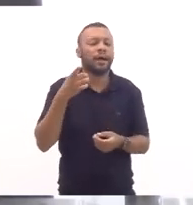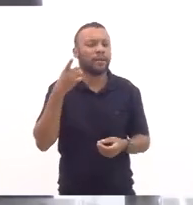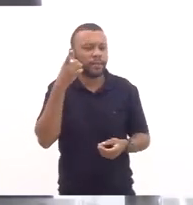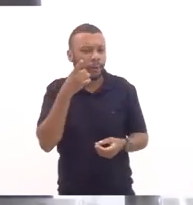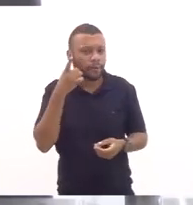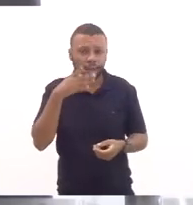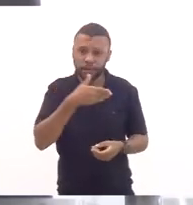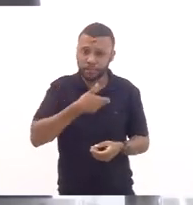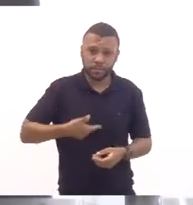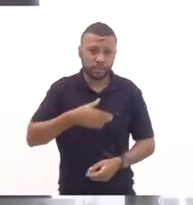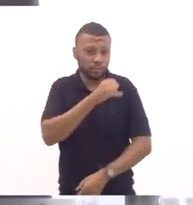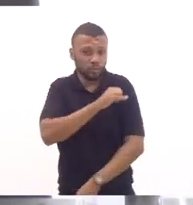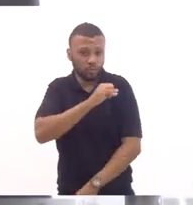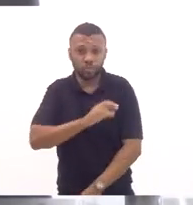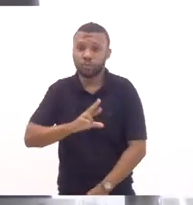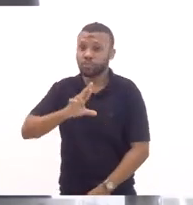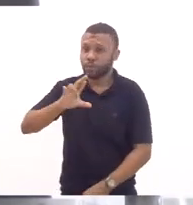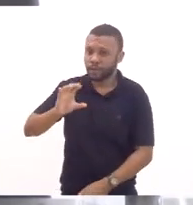Rio de Janeiro,